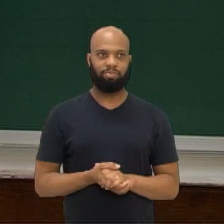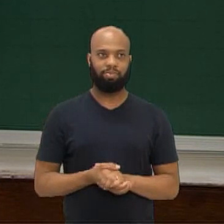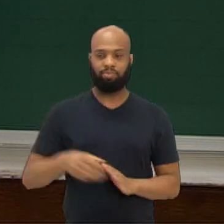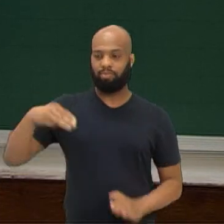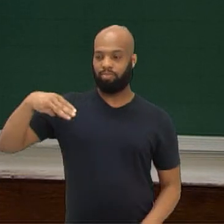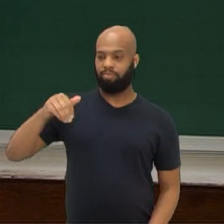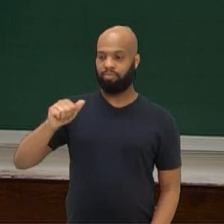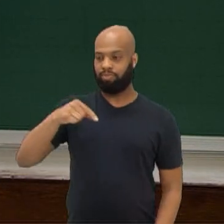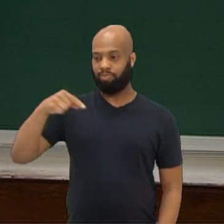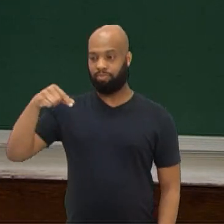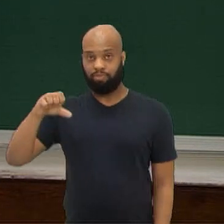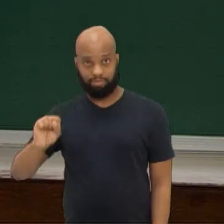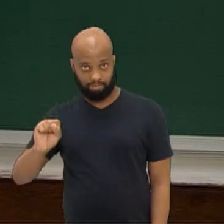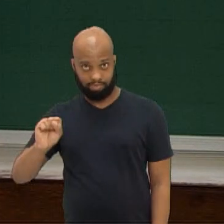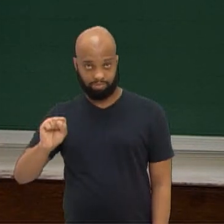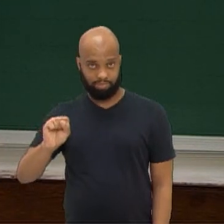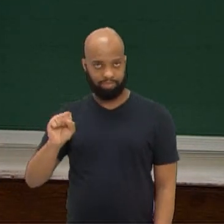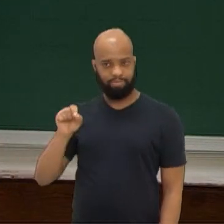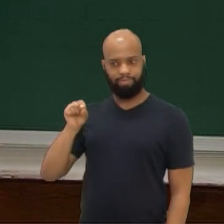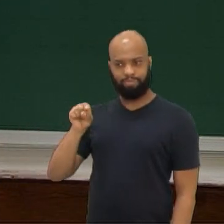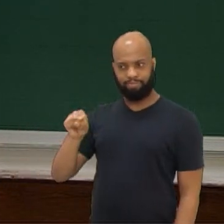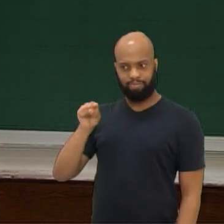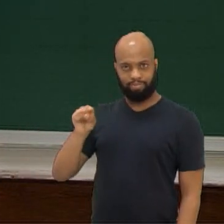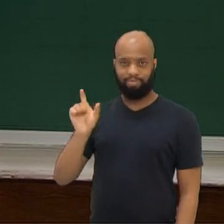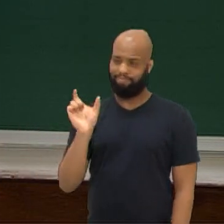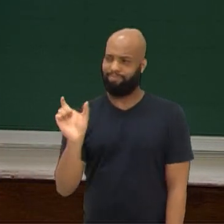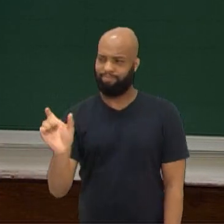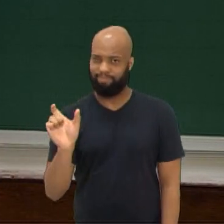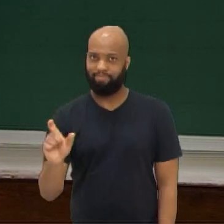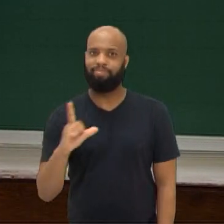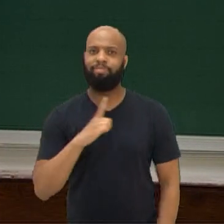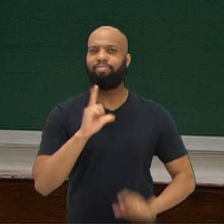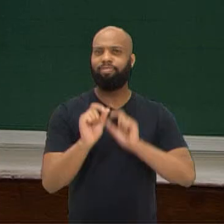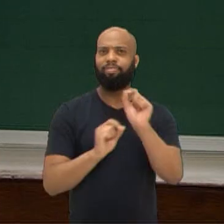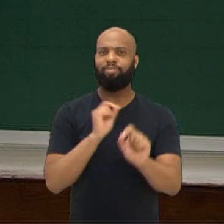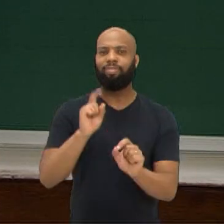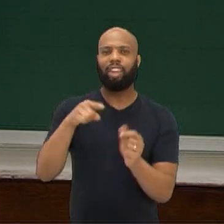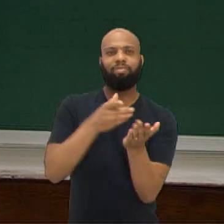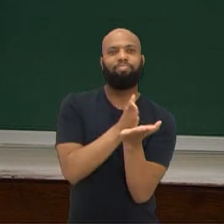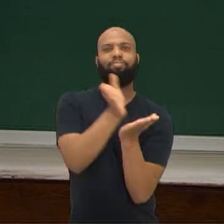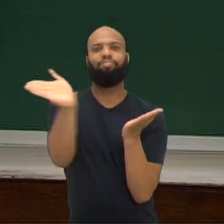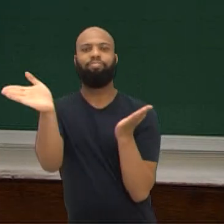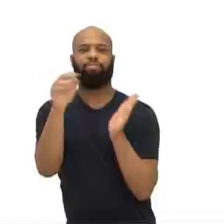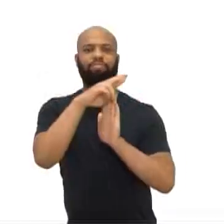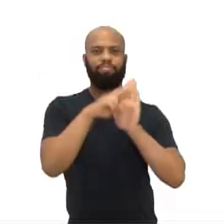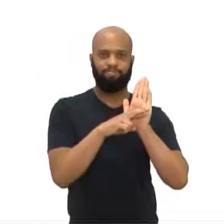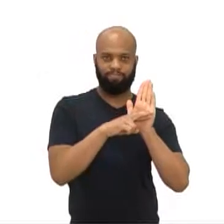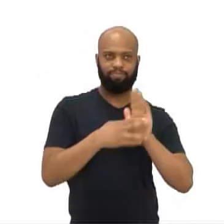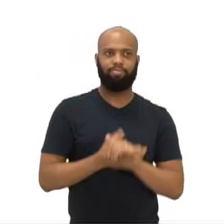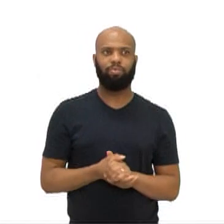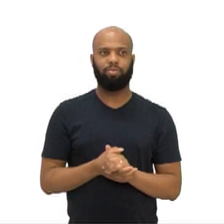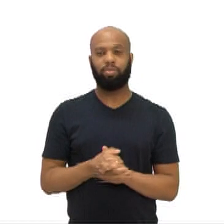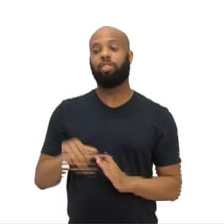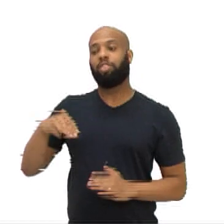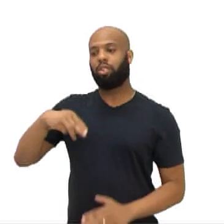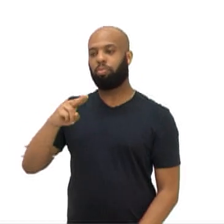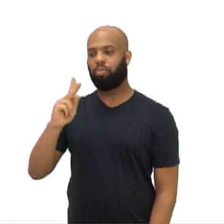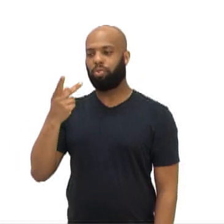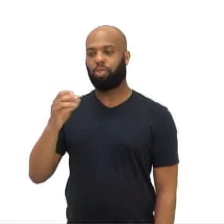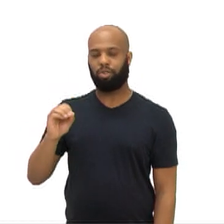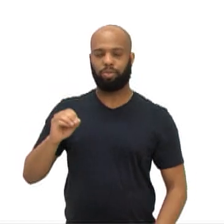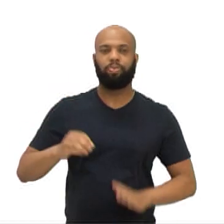compras. Mas, isso mesmo, aquela palavra que sugere a exceção da regra. Perfeito? Muito mais, muito